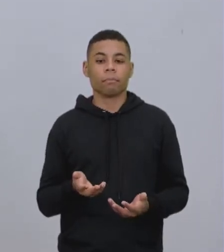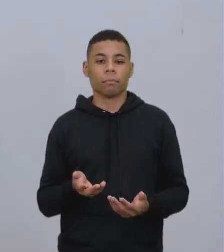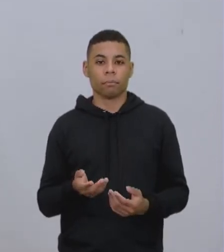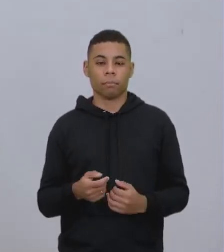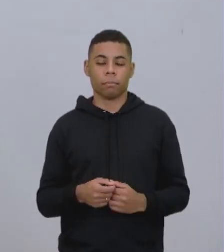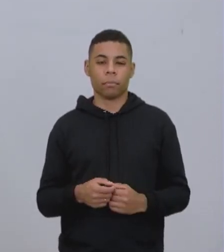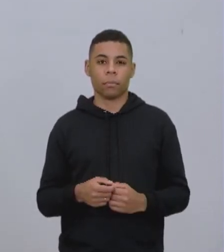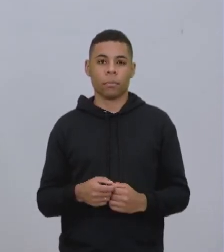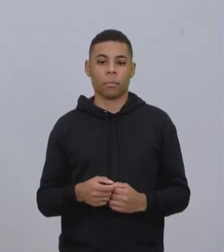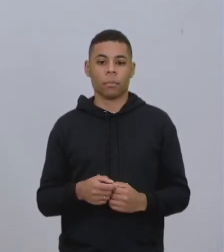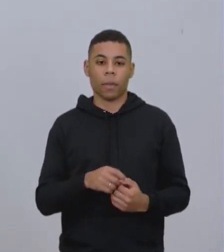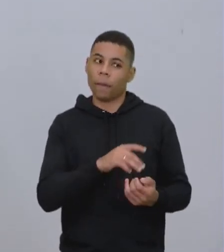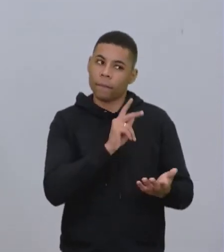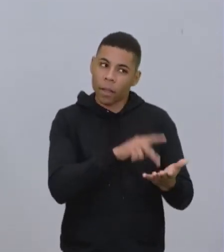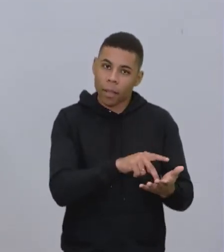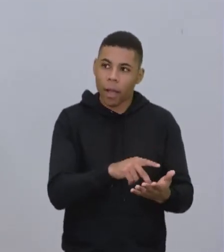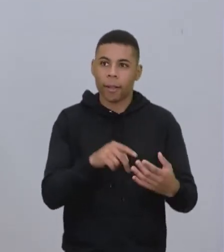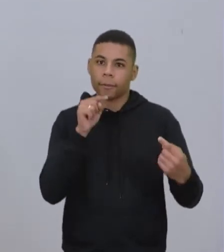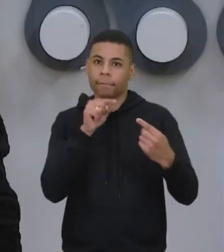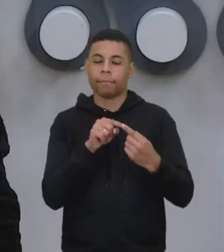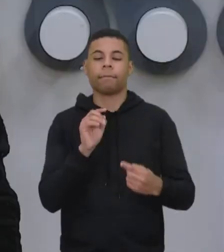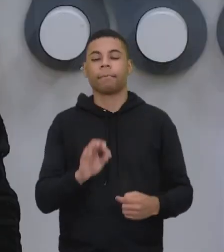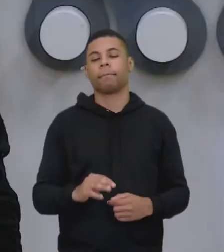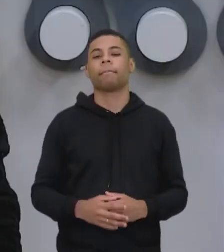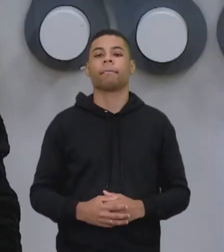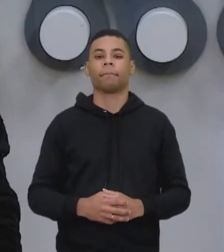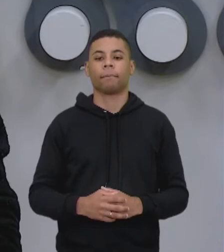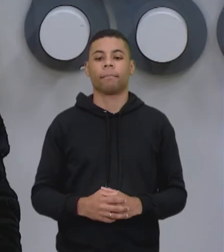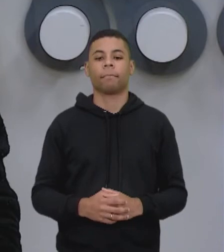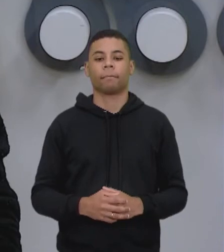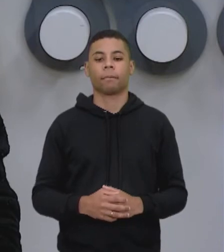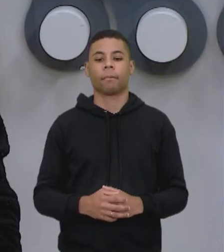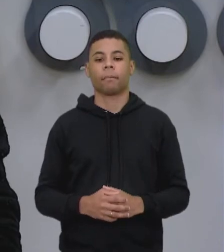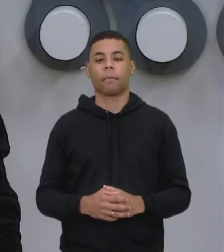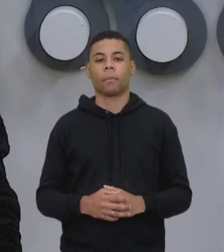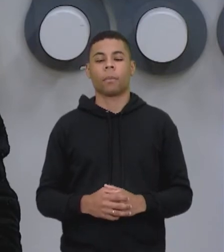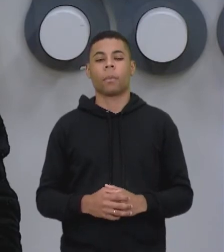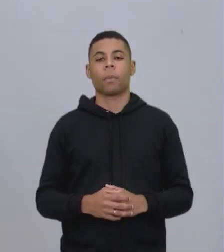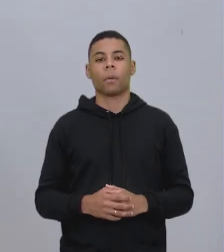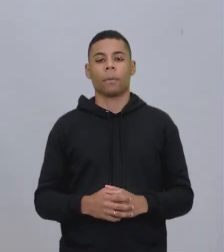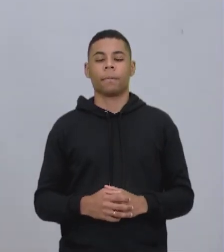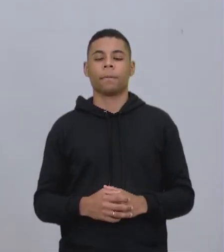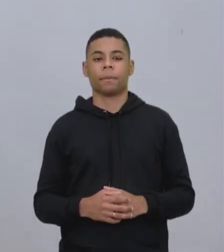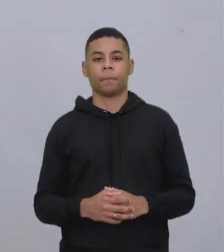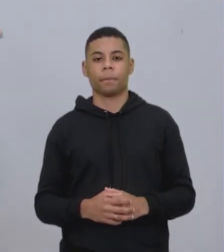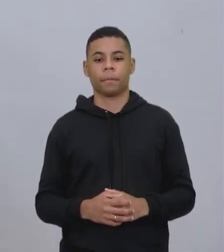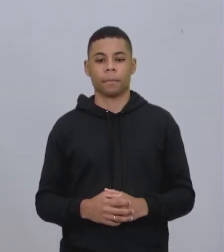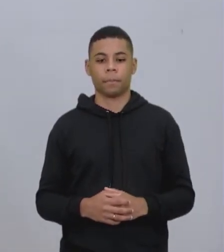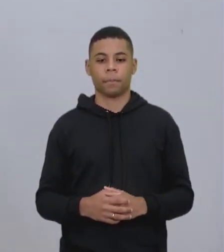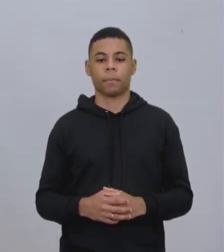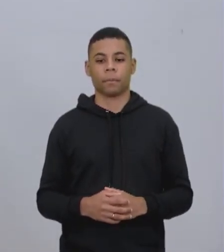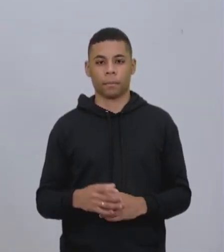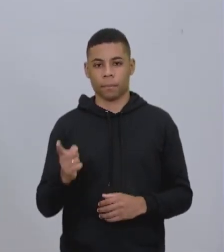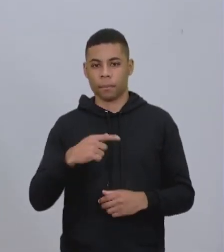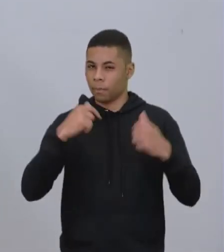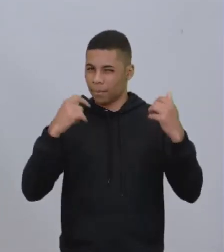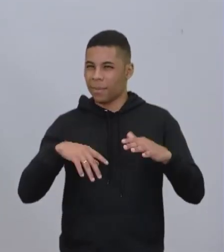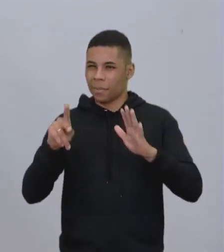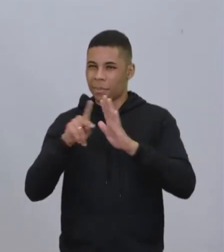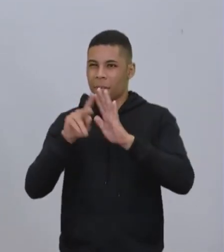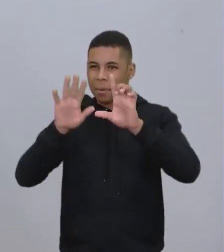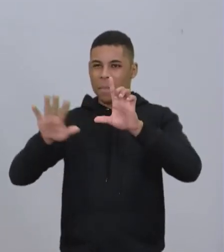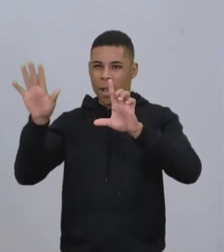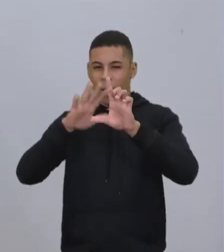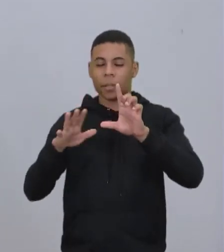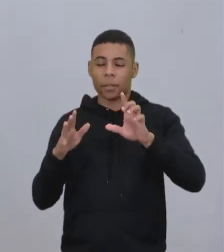link com realmente a verdade, ou realmente o fato que ocorreu, né? Não só deixando o que a gente diz dentro das leituras de imagem, deixando o